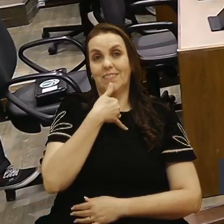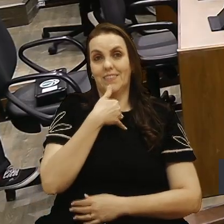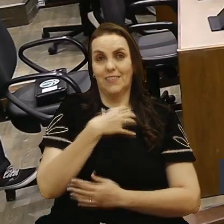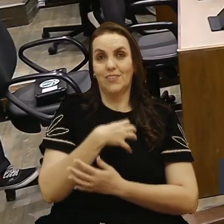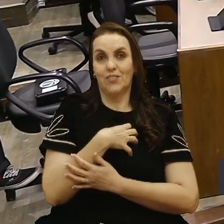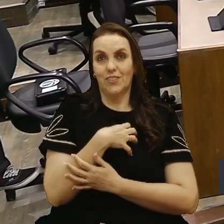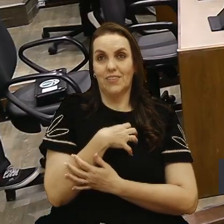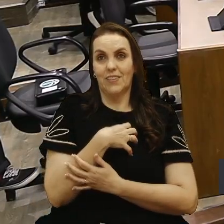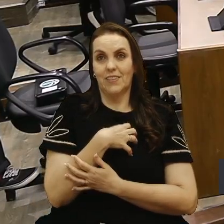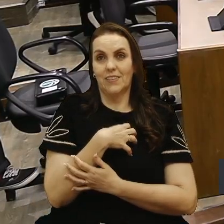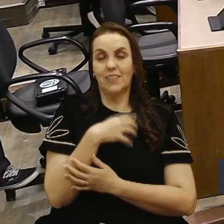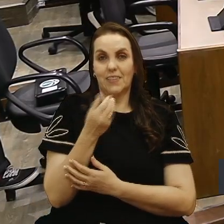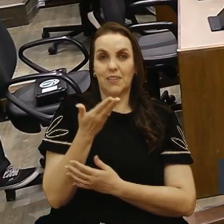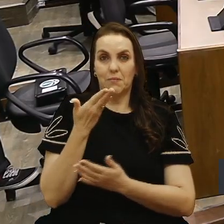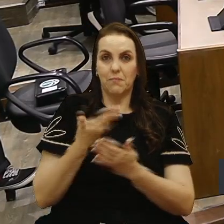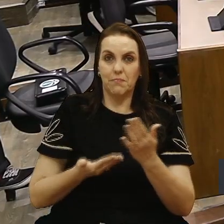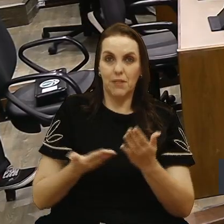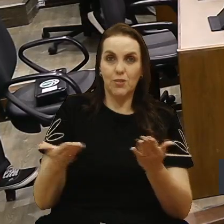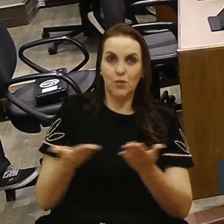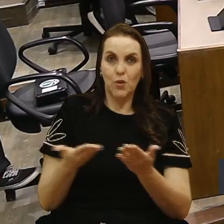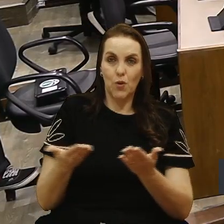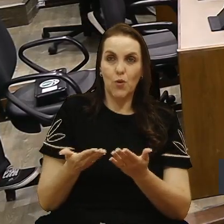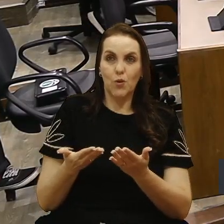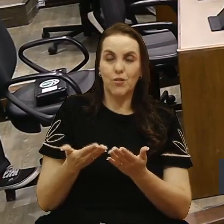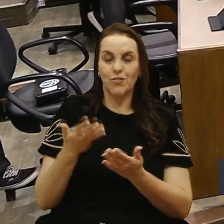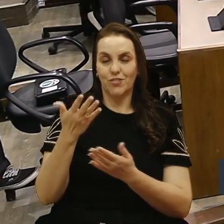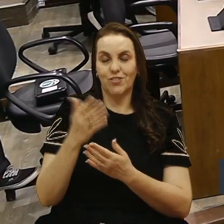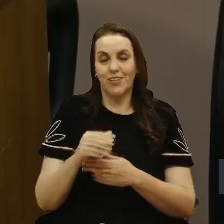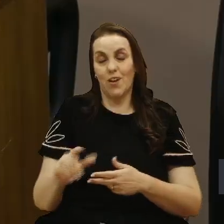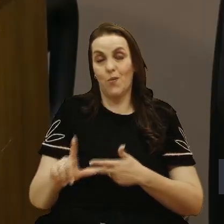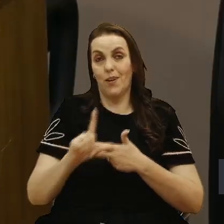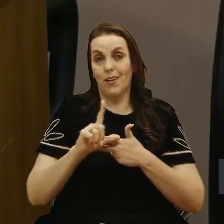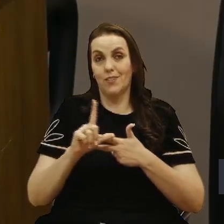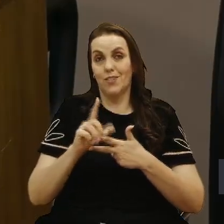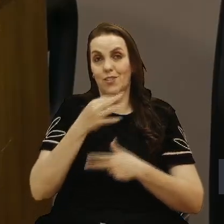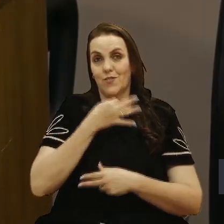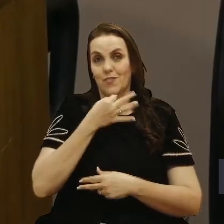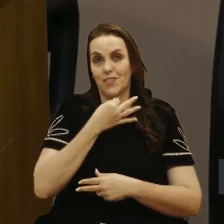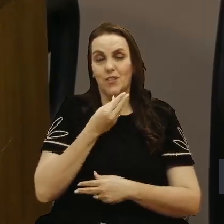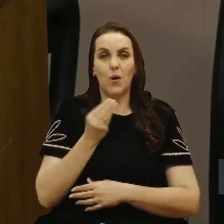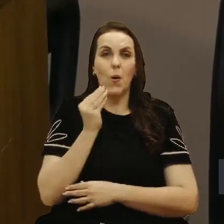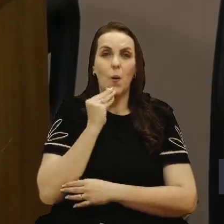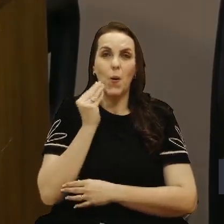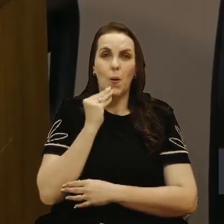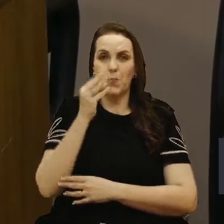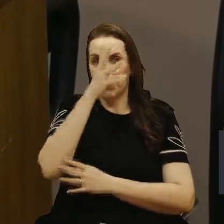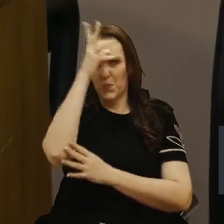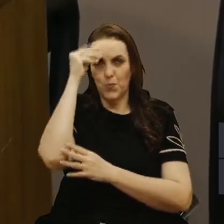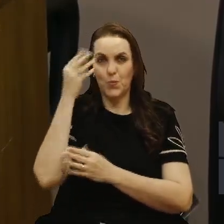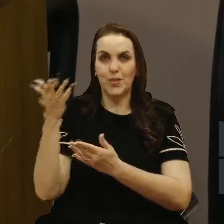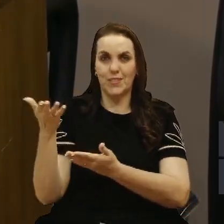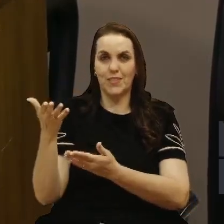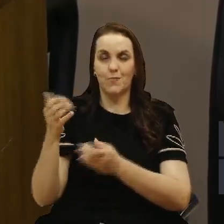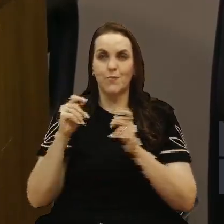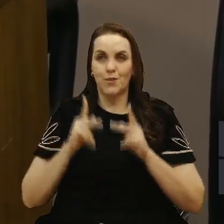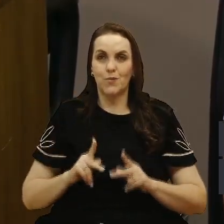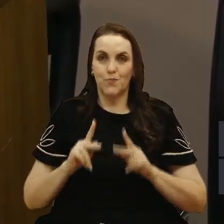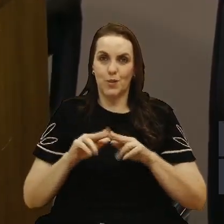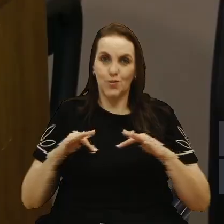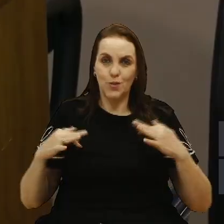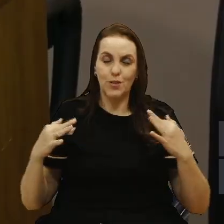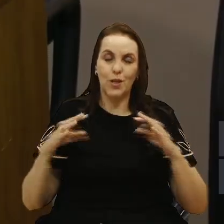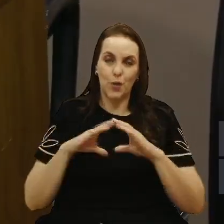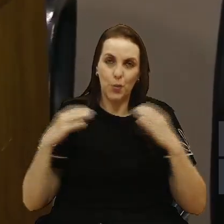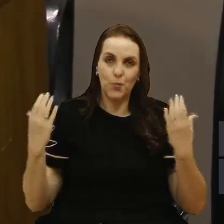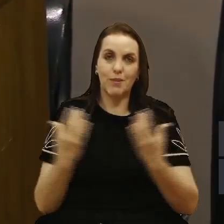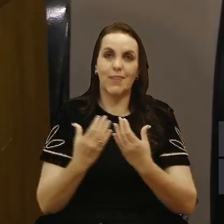Quem perde hoje é o Legislativo Caxiense, com a saída do senhor, por óbvio ganha o município, ganha as pessoas da comunidade, ganha o SAMAI,